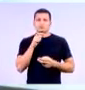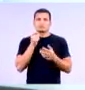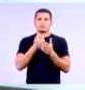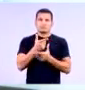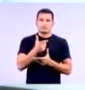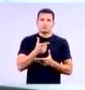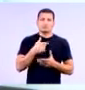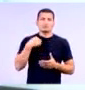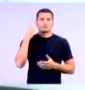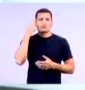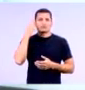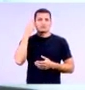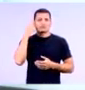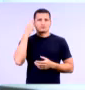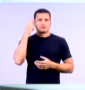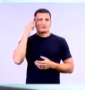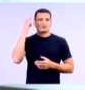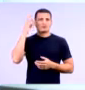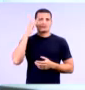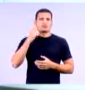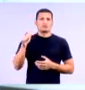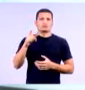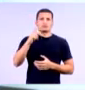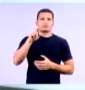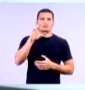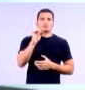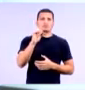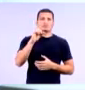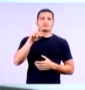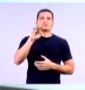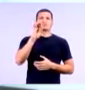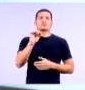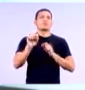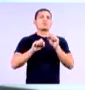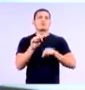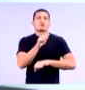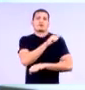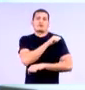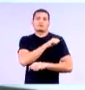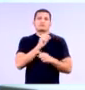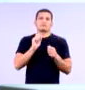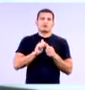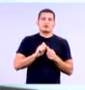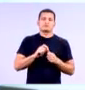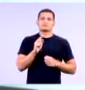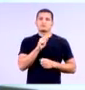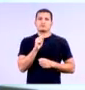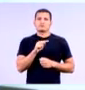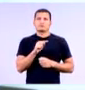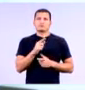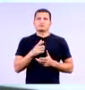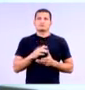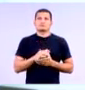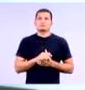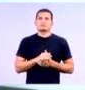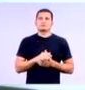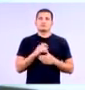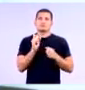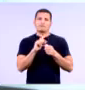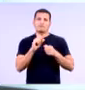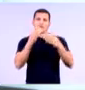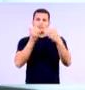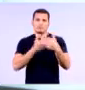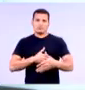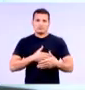Vamos imaginar outro produto. O que um aluno faz? O aluno ele faz uma